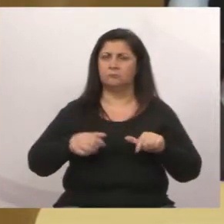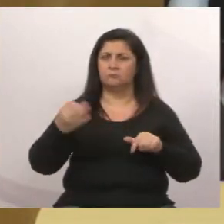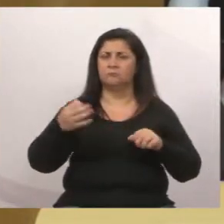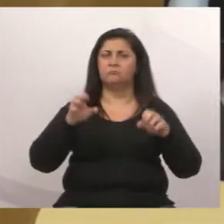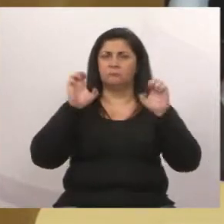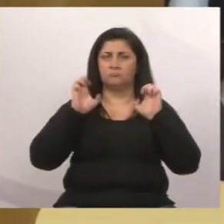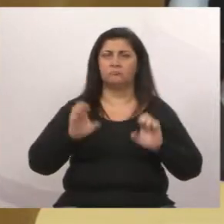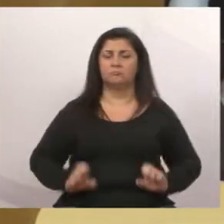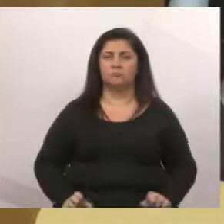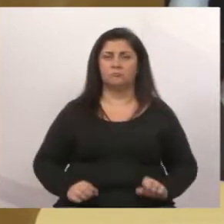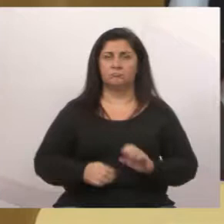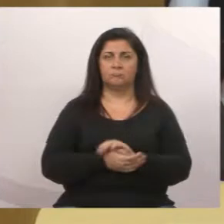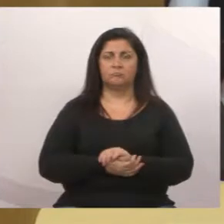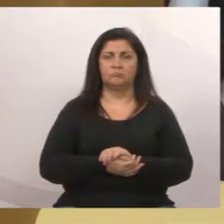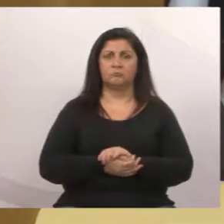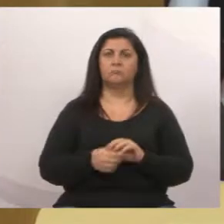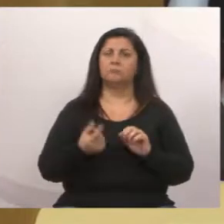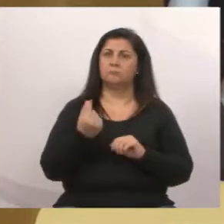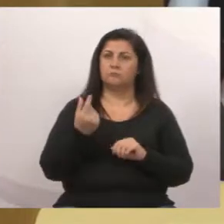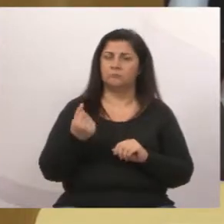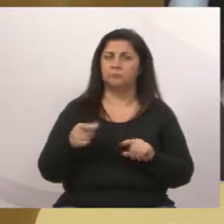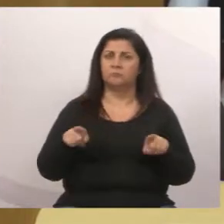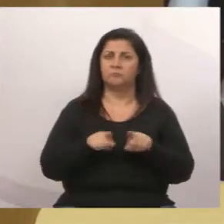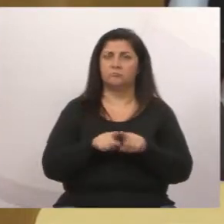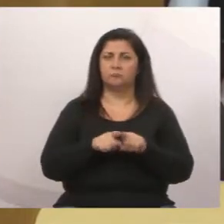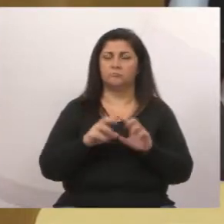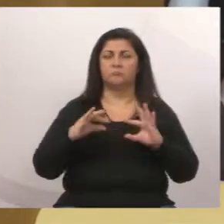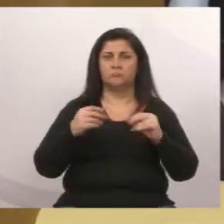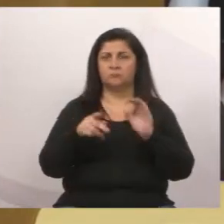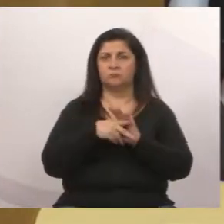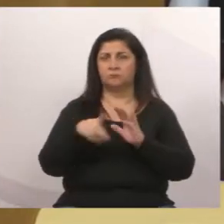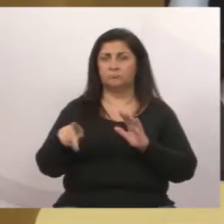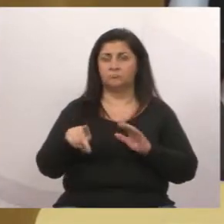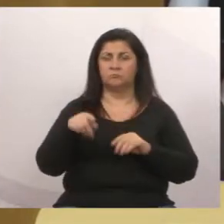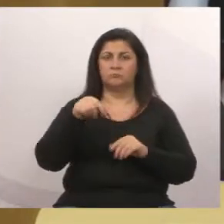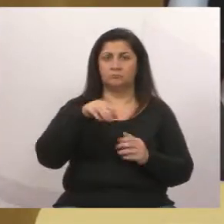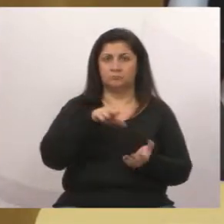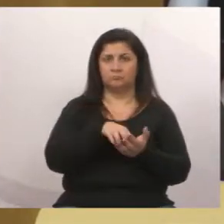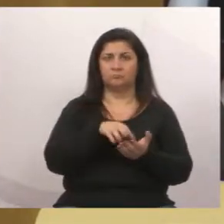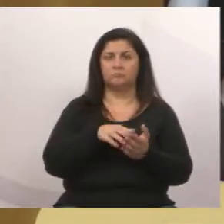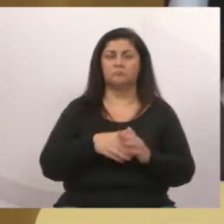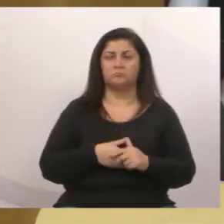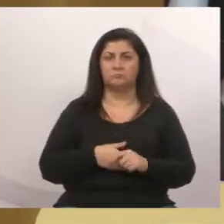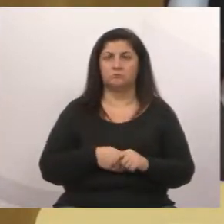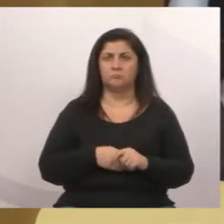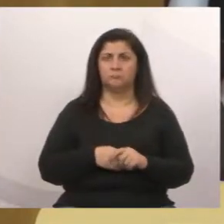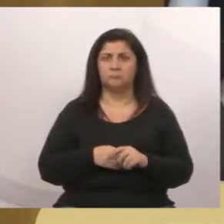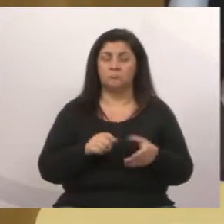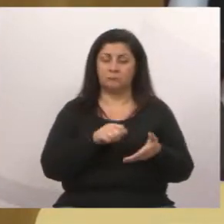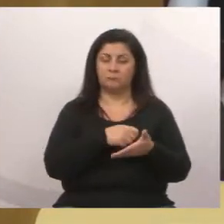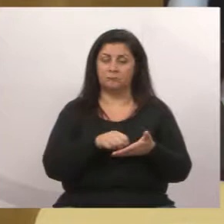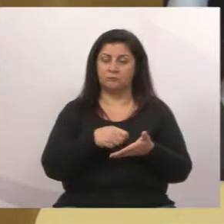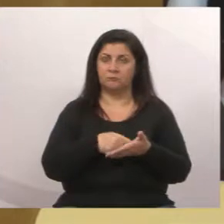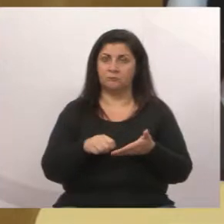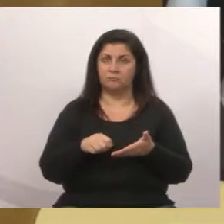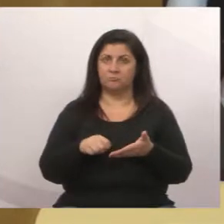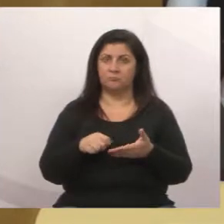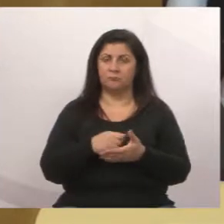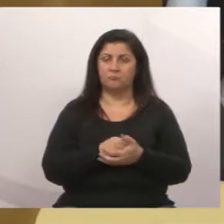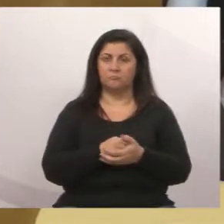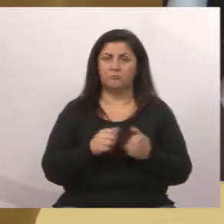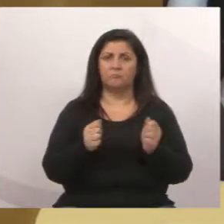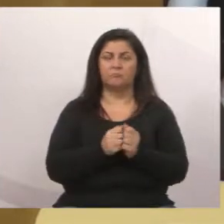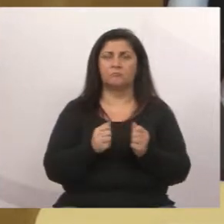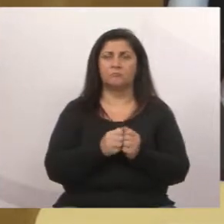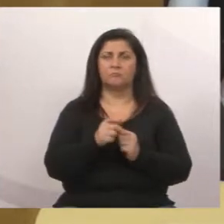gestão orçamentária, financeira e patrimonial, assinar o relatório de gestão fiscal em conjunto com o presidente